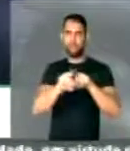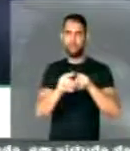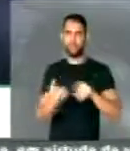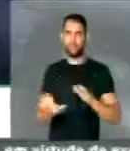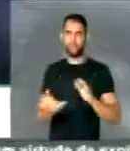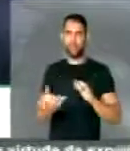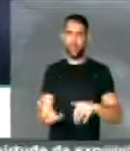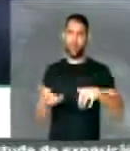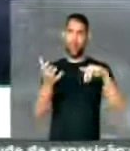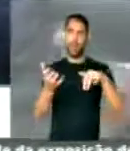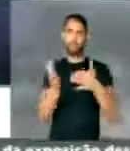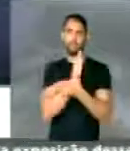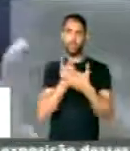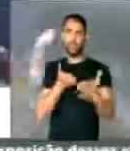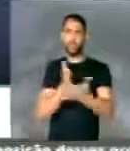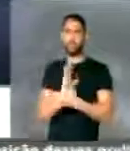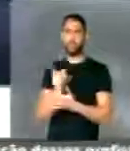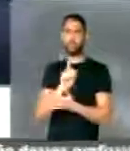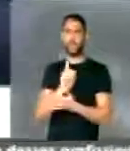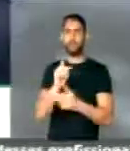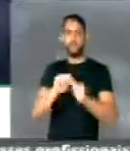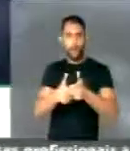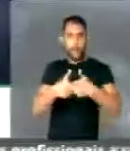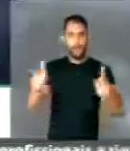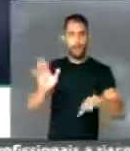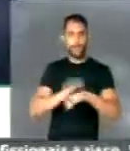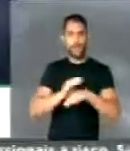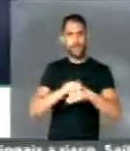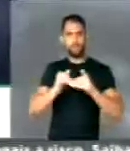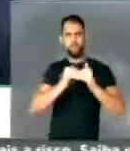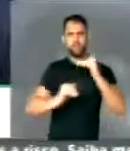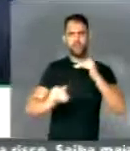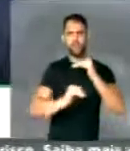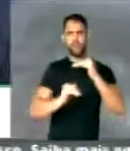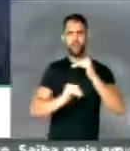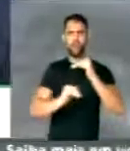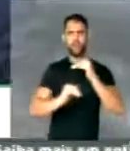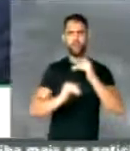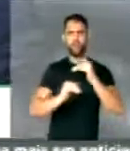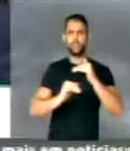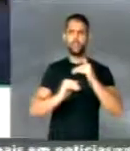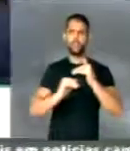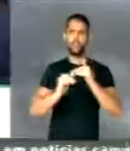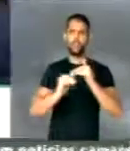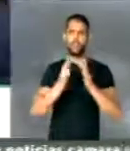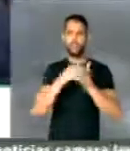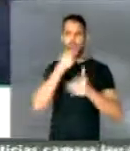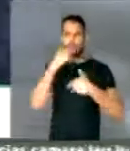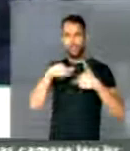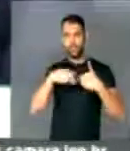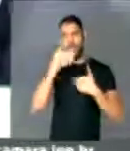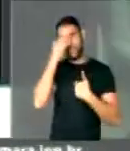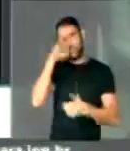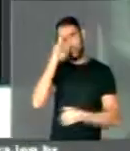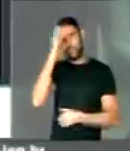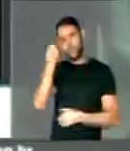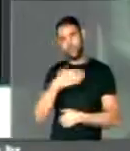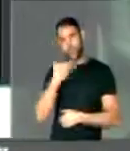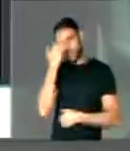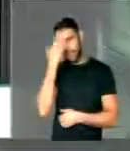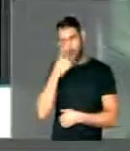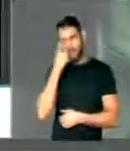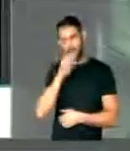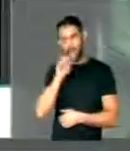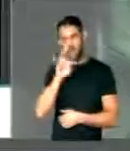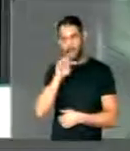Congresso Nacional, para não ampliar as injustiças que sofre o trabalhador brasileiro. Muito obrigado, parabéns a Vossa Excelência. Eu que agradeço, deputado